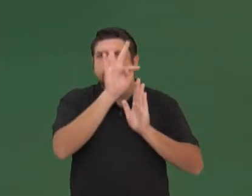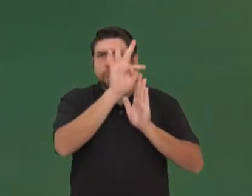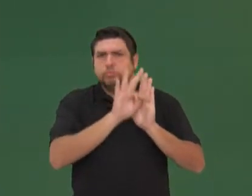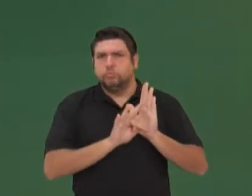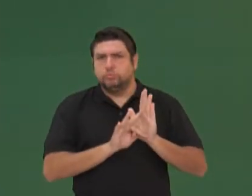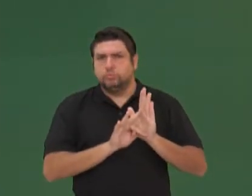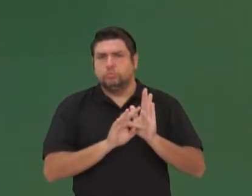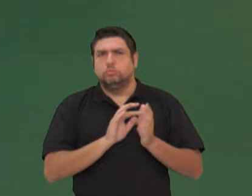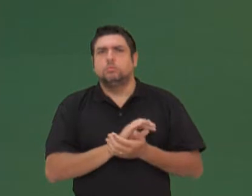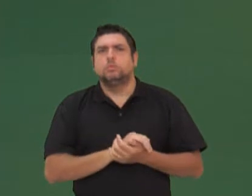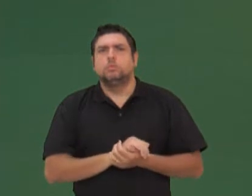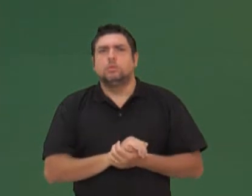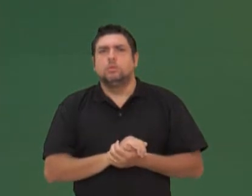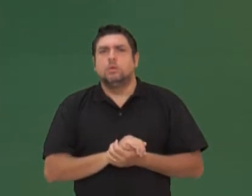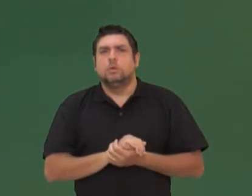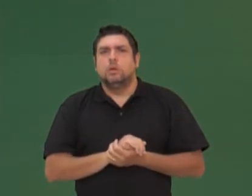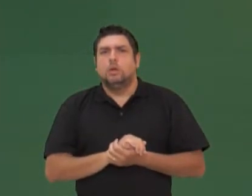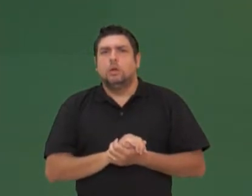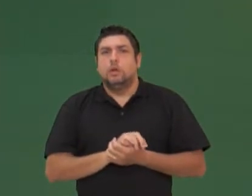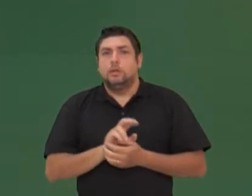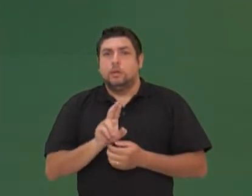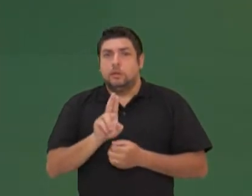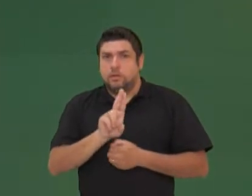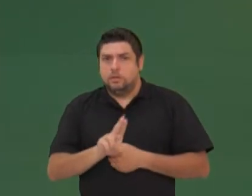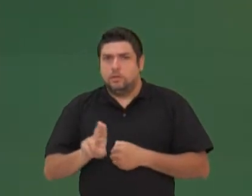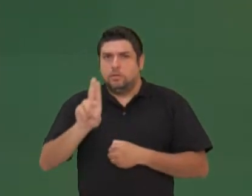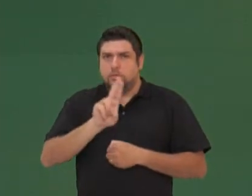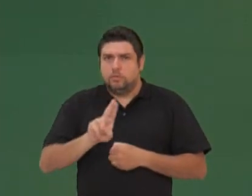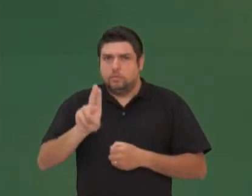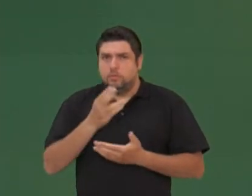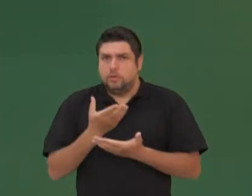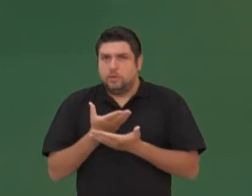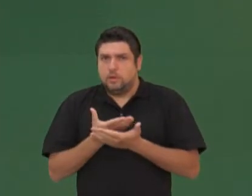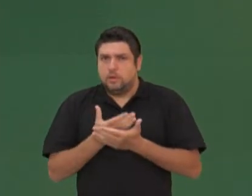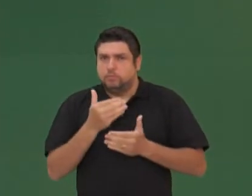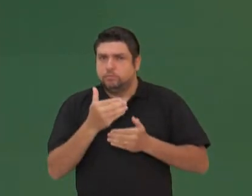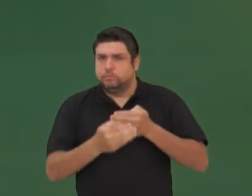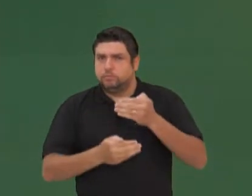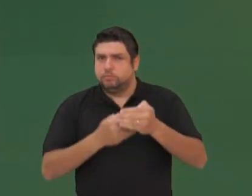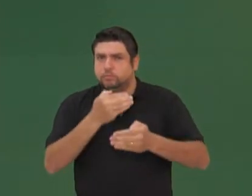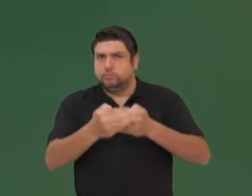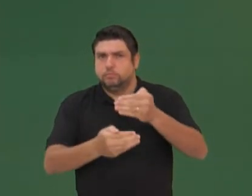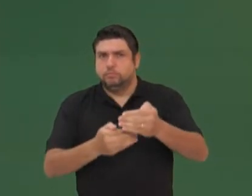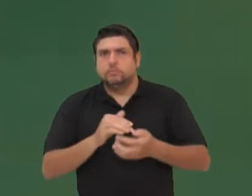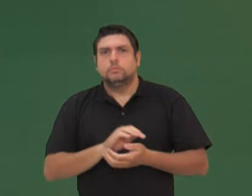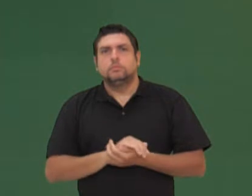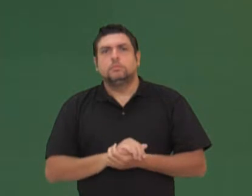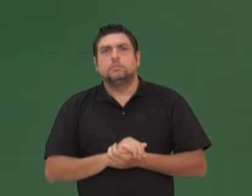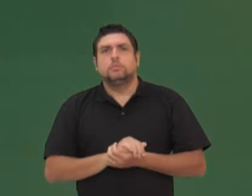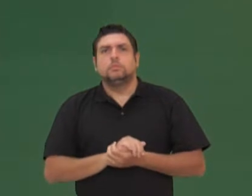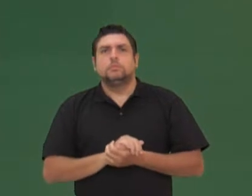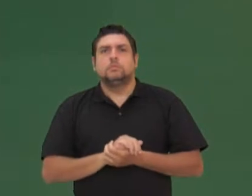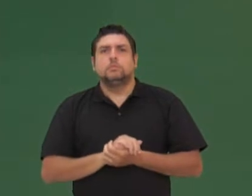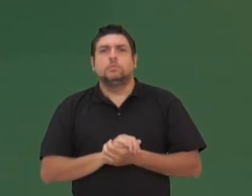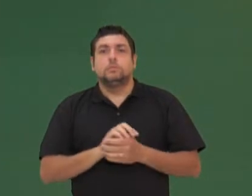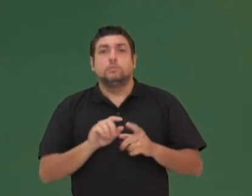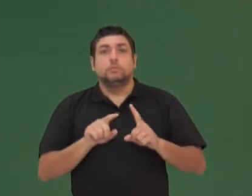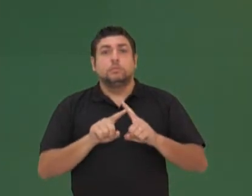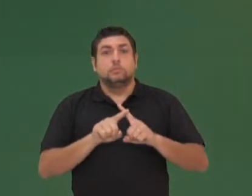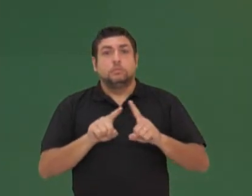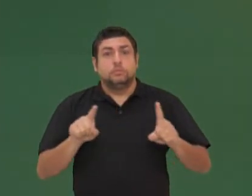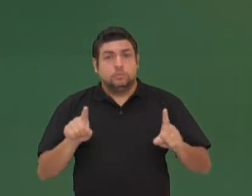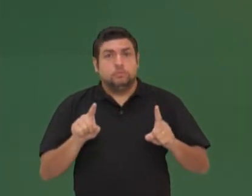textual. Nós vamos utilizá-las no decorrer da aula, certo? Como nós temos feito nas demais aulas. Antes de que sigamos